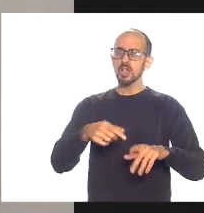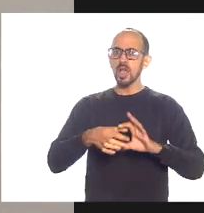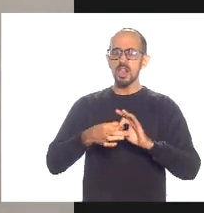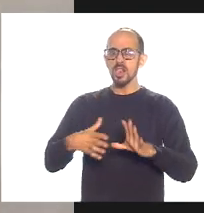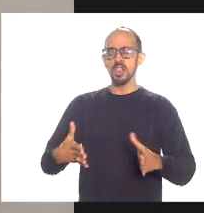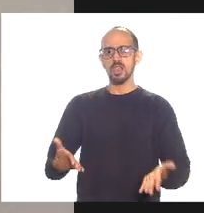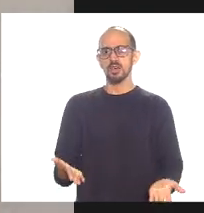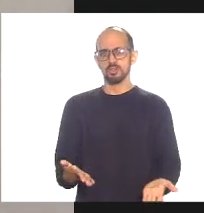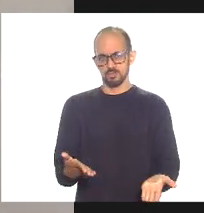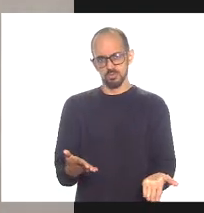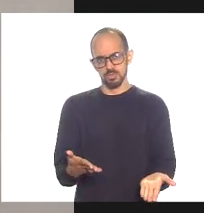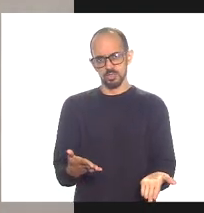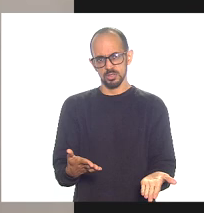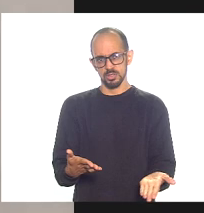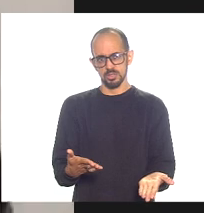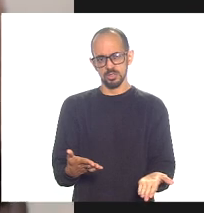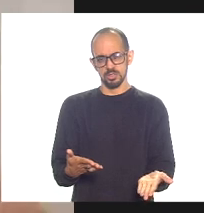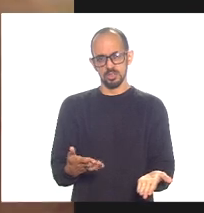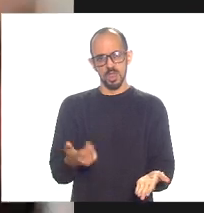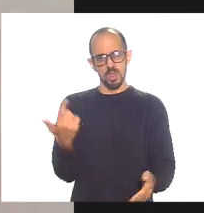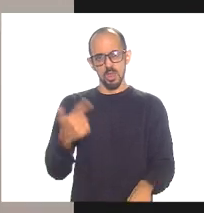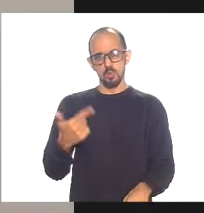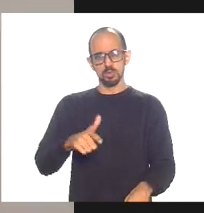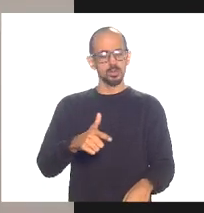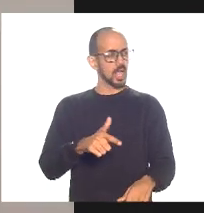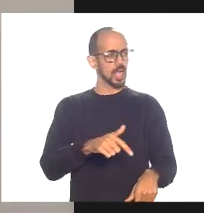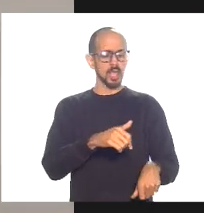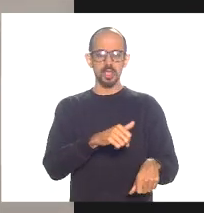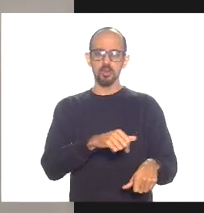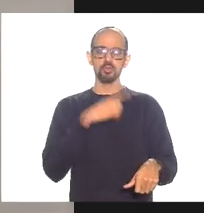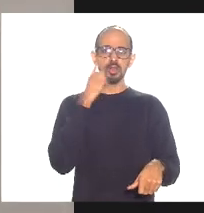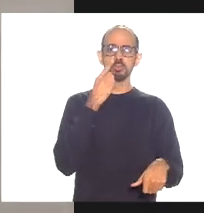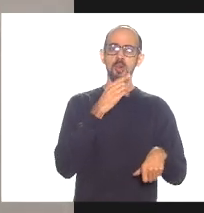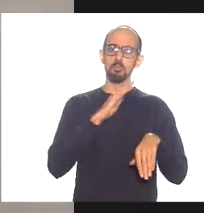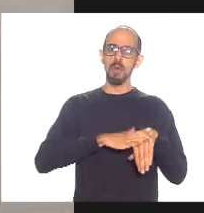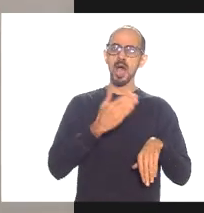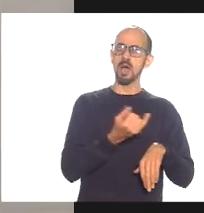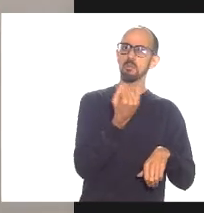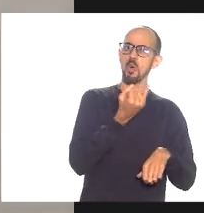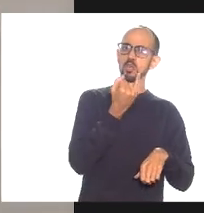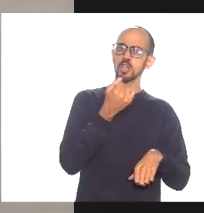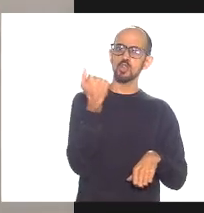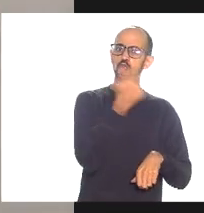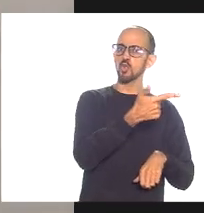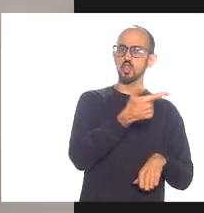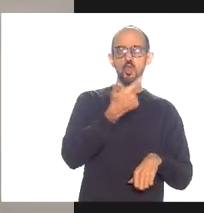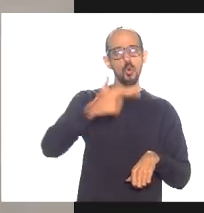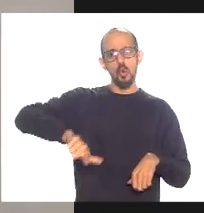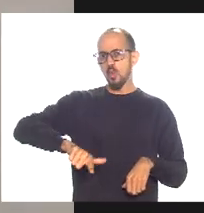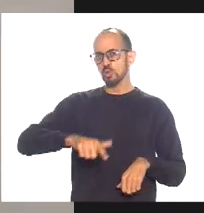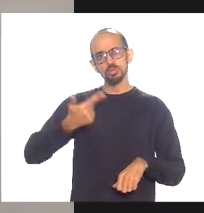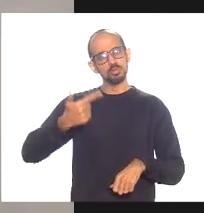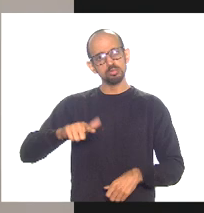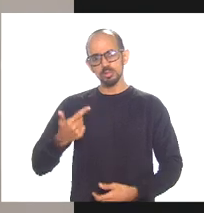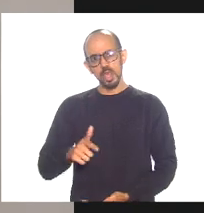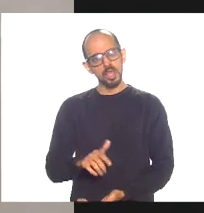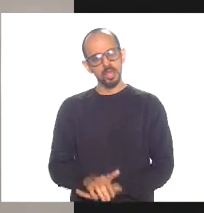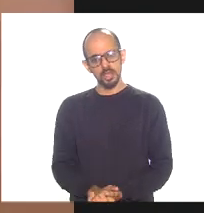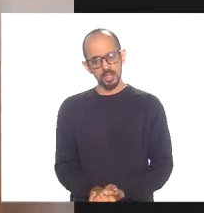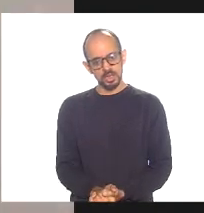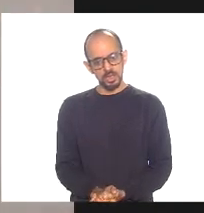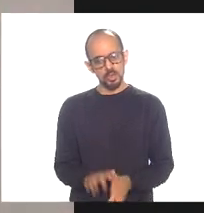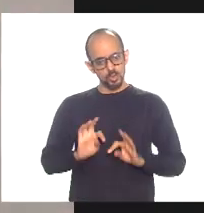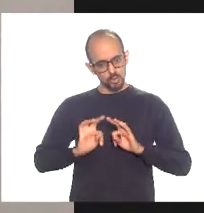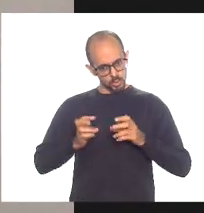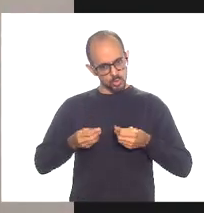Quero deixar muito claro, não tem ninguém aqui mais deputado que o outro. Todos foram eleitos pela vontade popular. Aliás, eu fui o